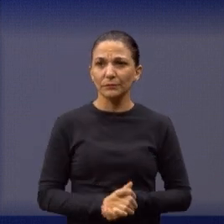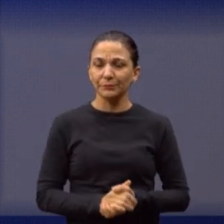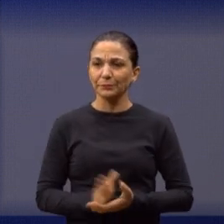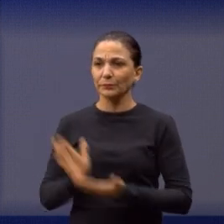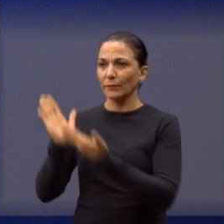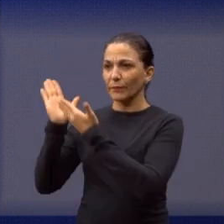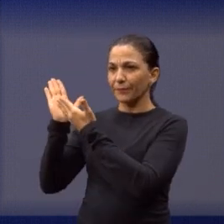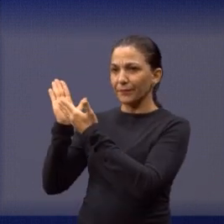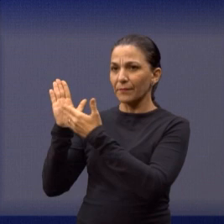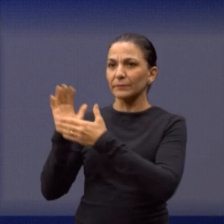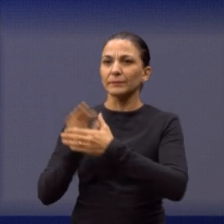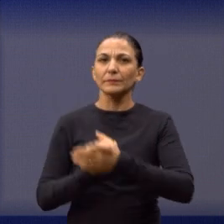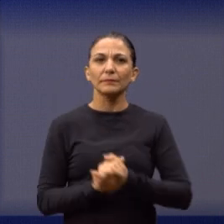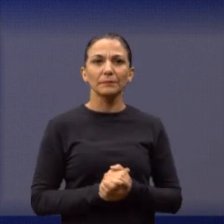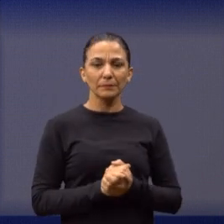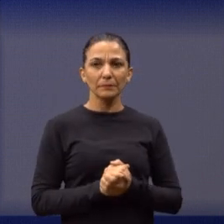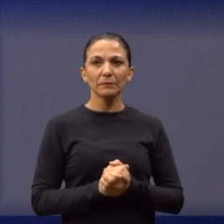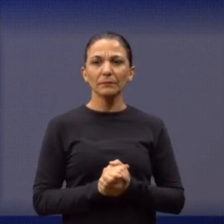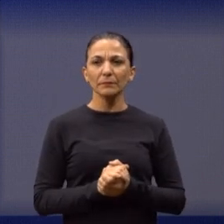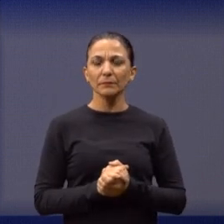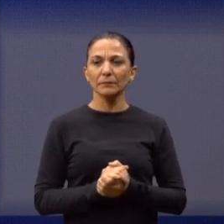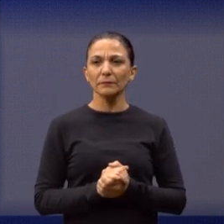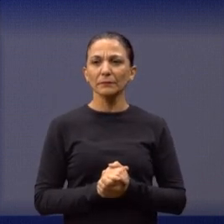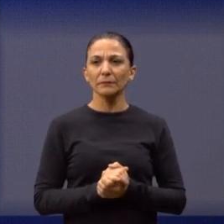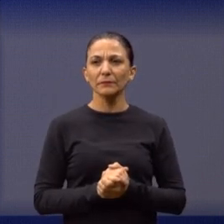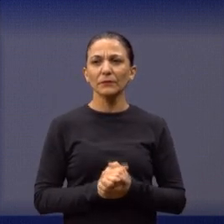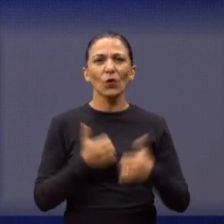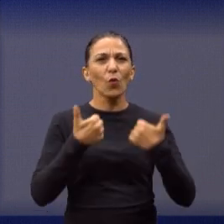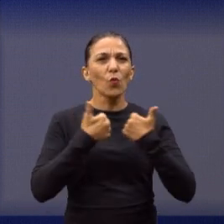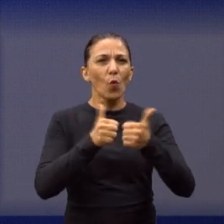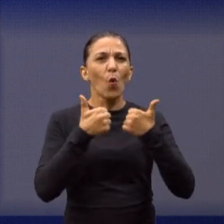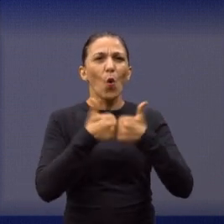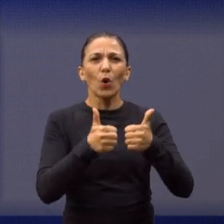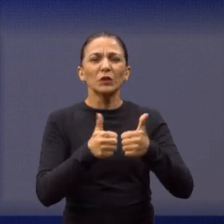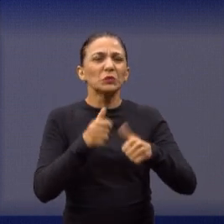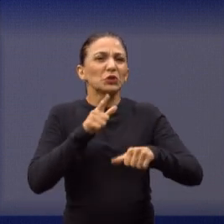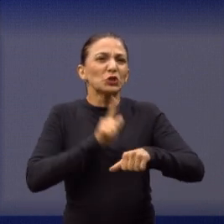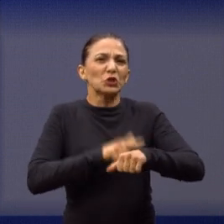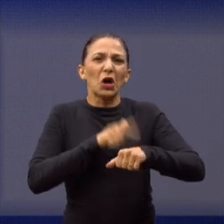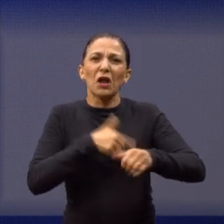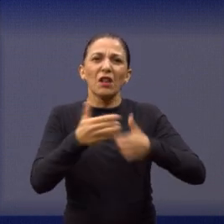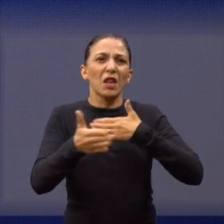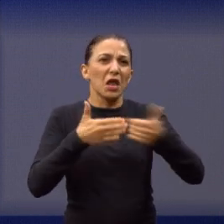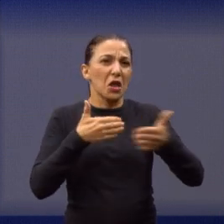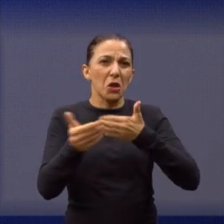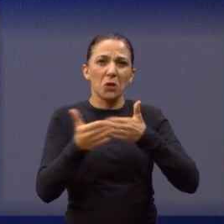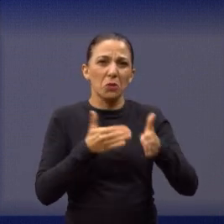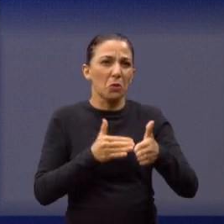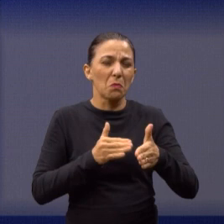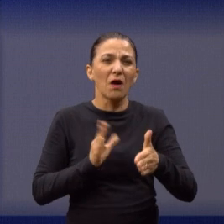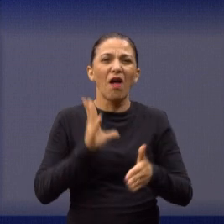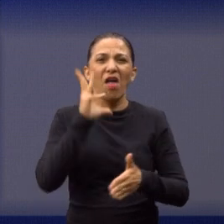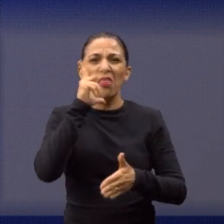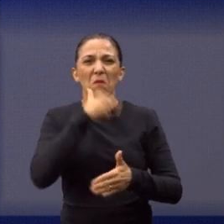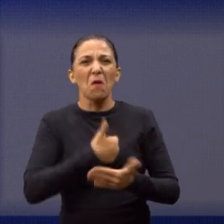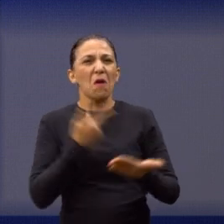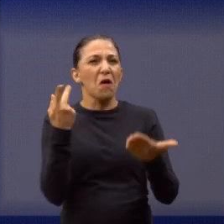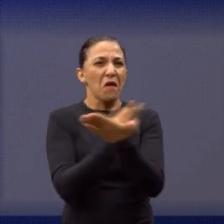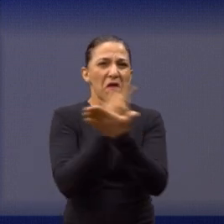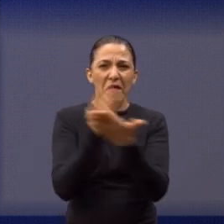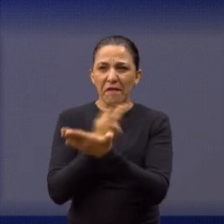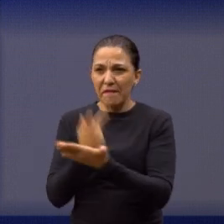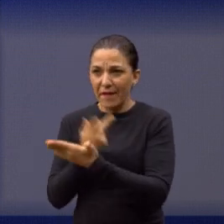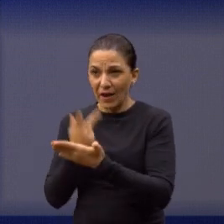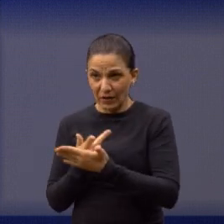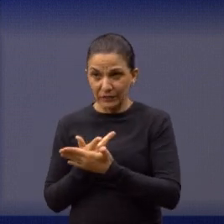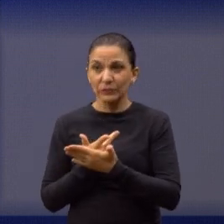Do SECAP, horário das 17 horas. Tem dia que o ônibus não passa em nenhum horário. O das 17 é só às 18h15 em Malemar. E quando